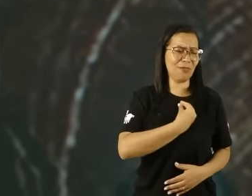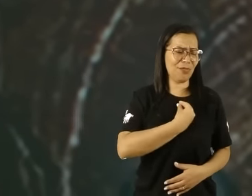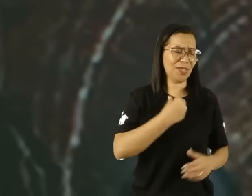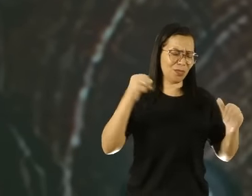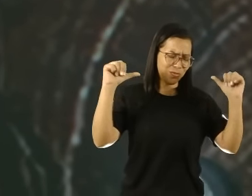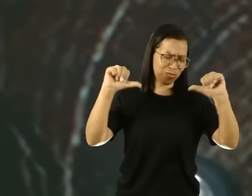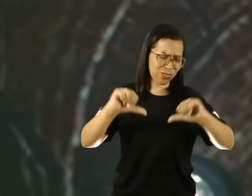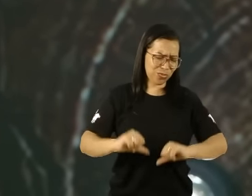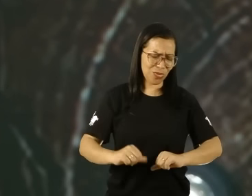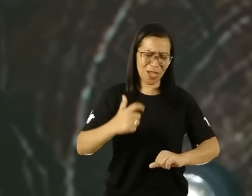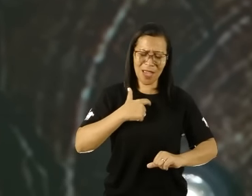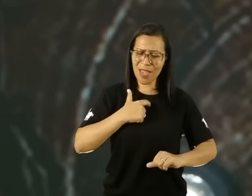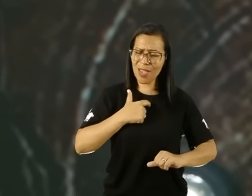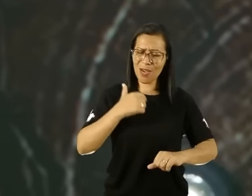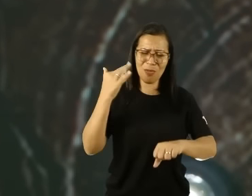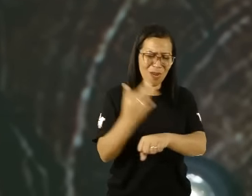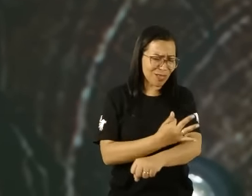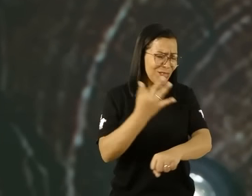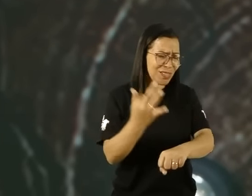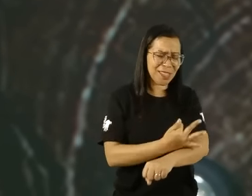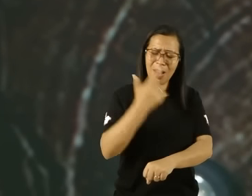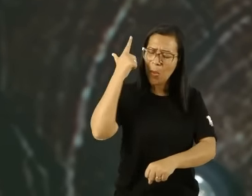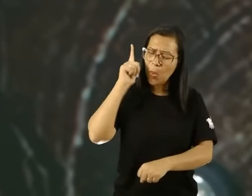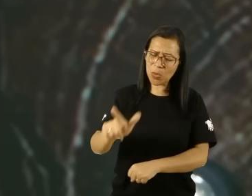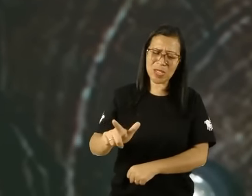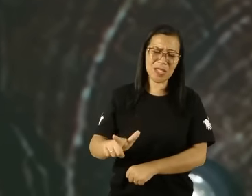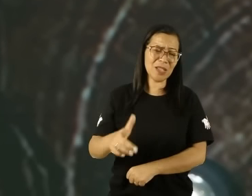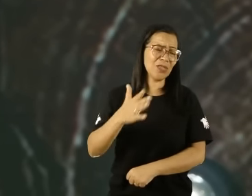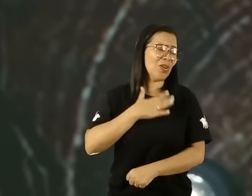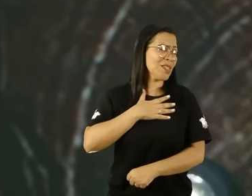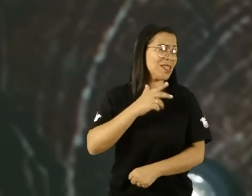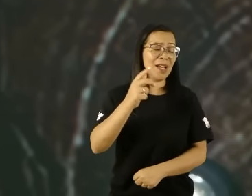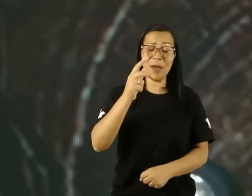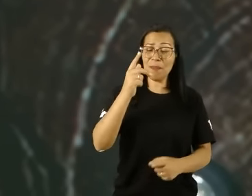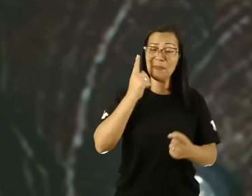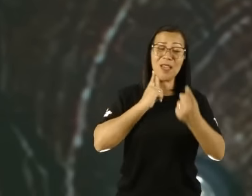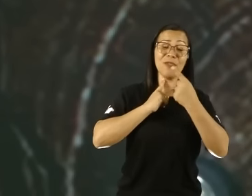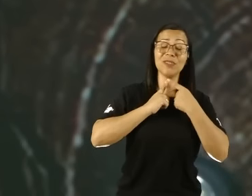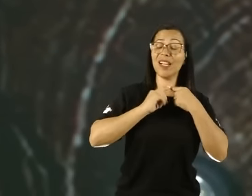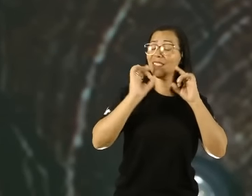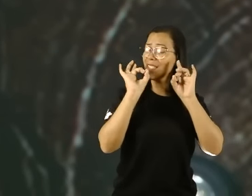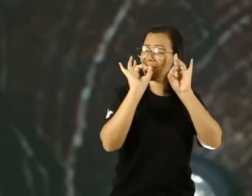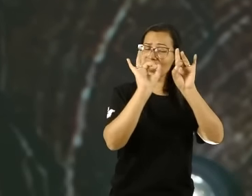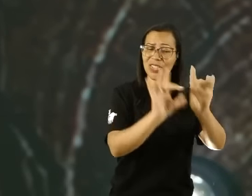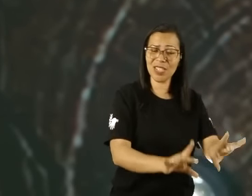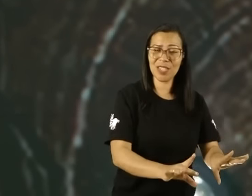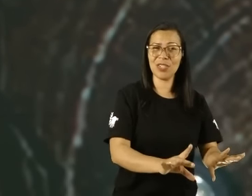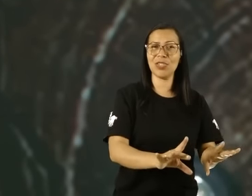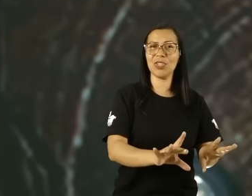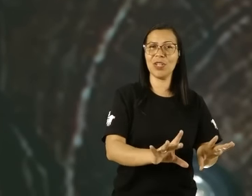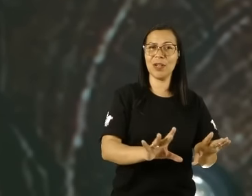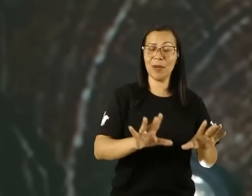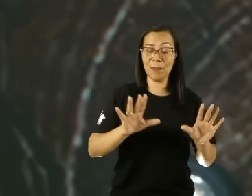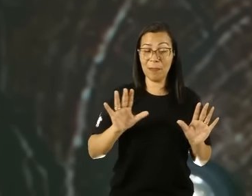mas Jesus tem. Talvez eu, a minha vontade é dizer: vai lamber sabão, seu fraco, porque eu sempre me baseio em mim